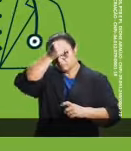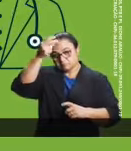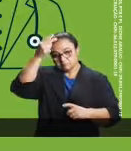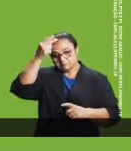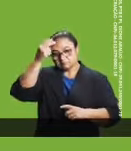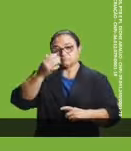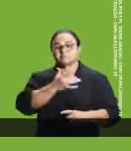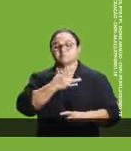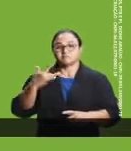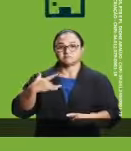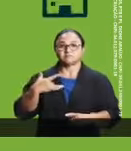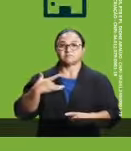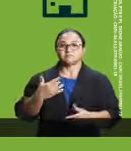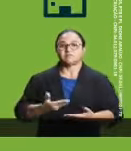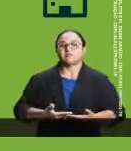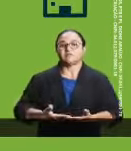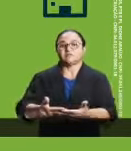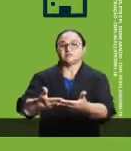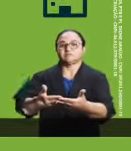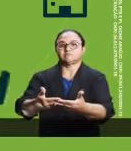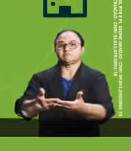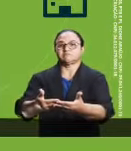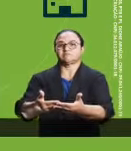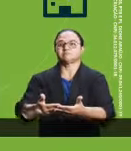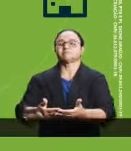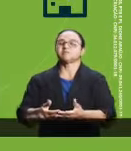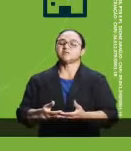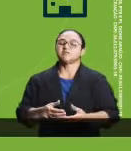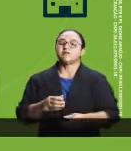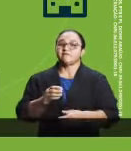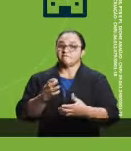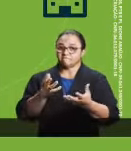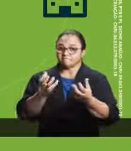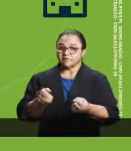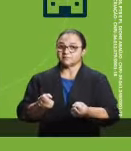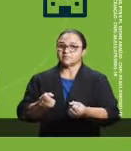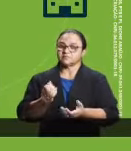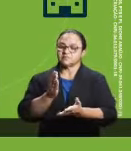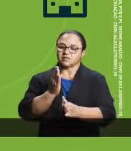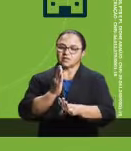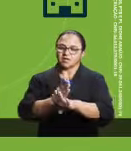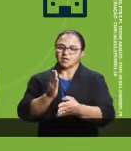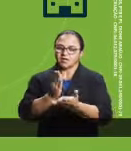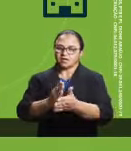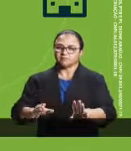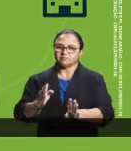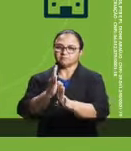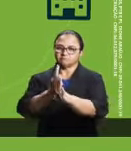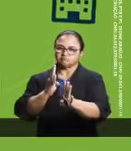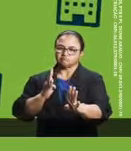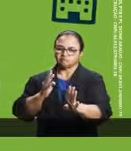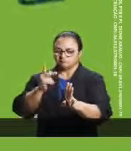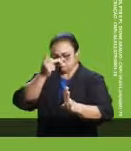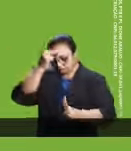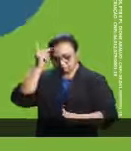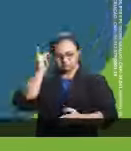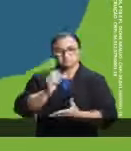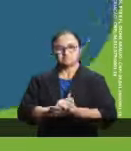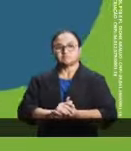Pública de saúde oferecendo mais atendimento Vamos acabar com a fila de espera dos moradores